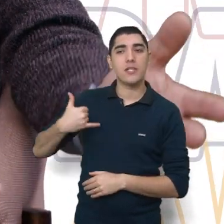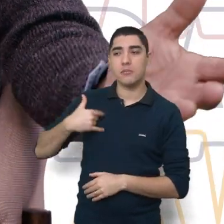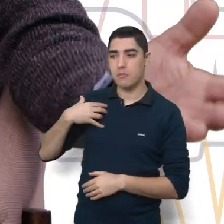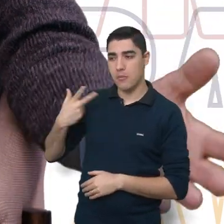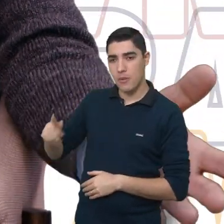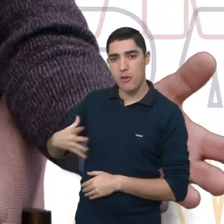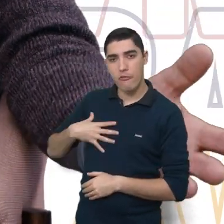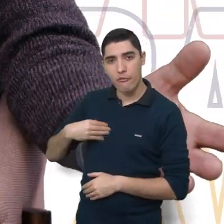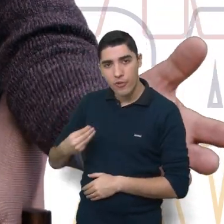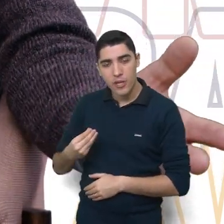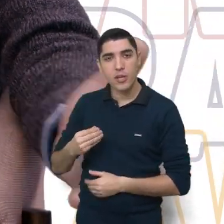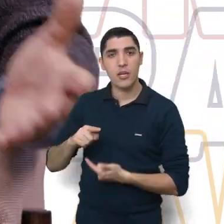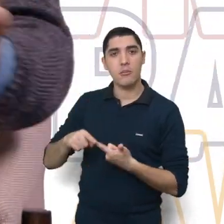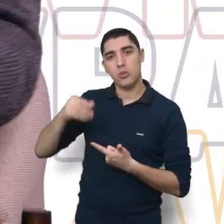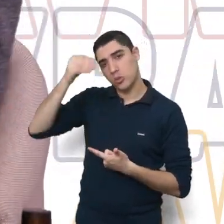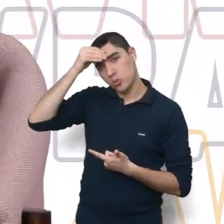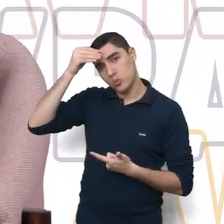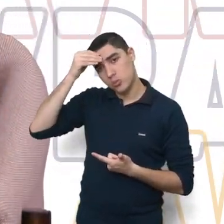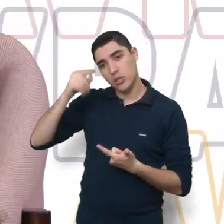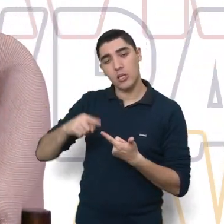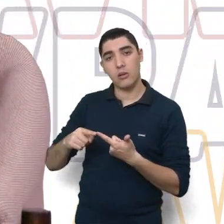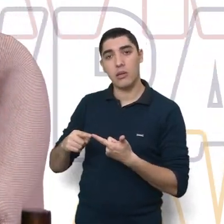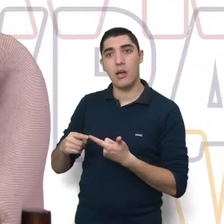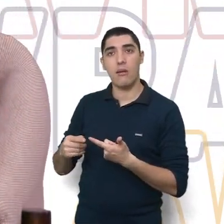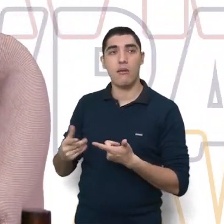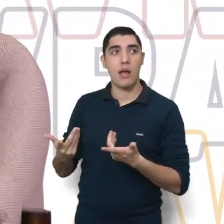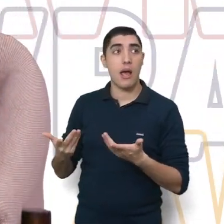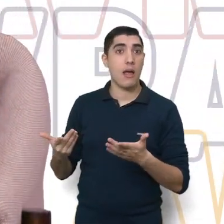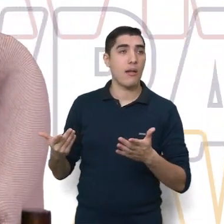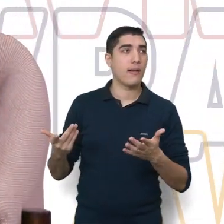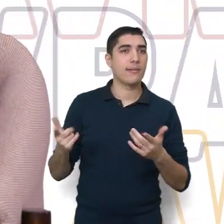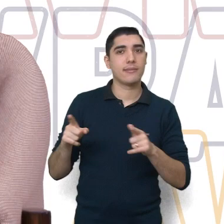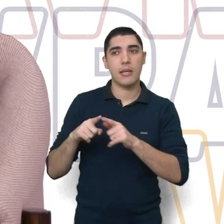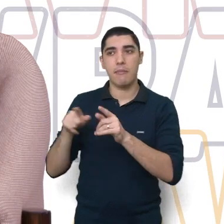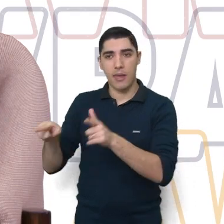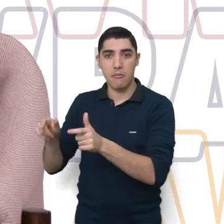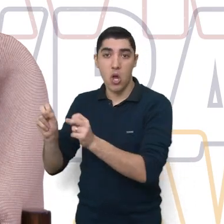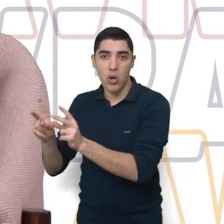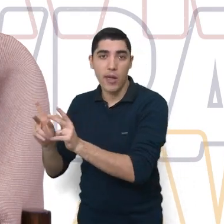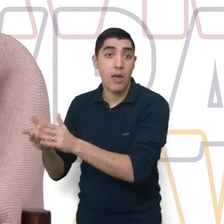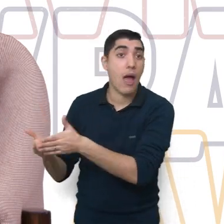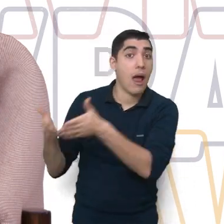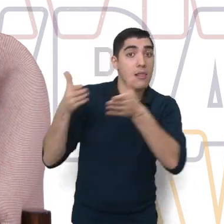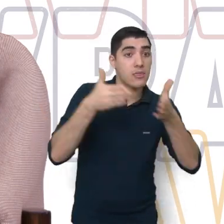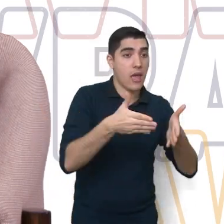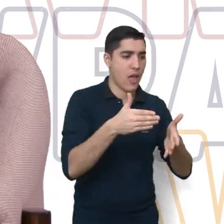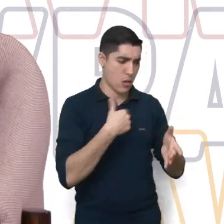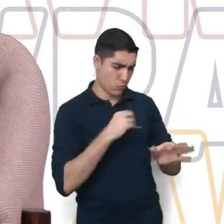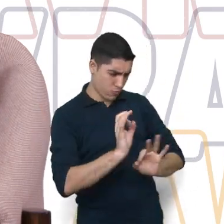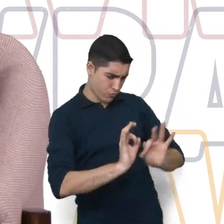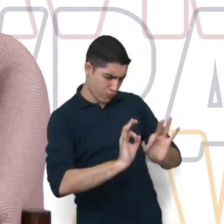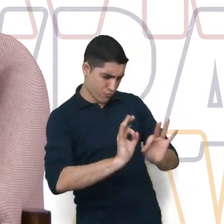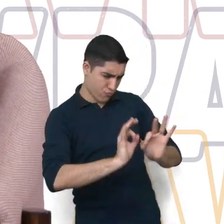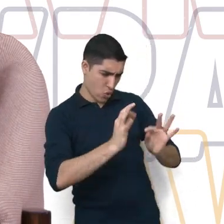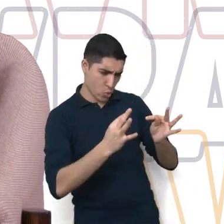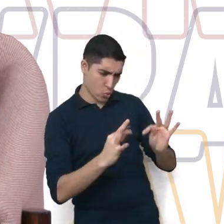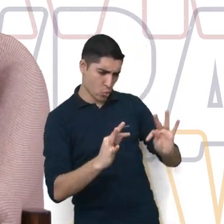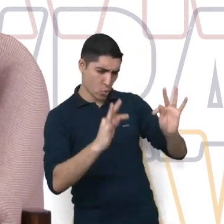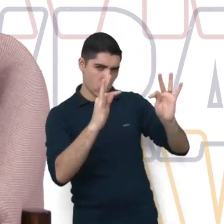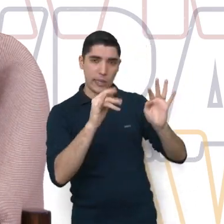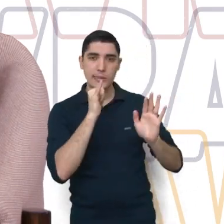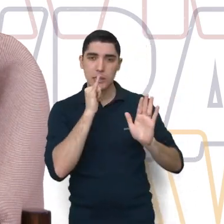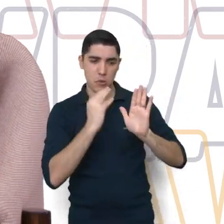para minha filha para o meu sobrinho até o desenvolvimento tecnológico de uma nave espacial vamos